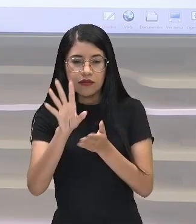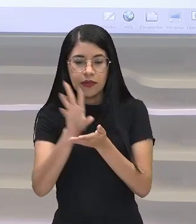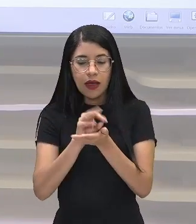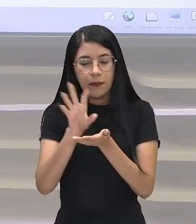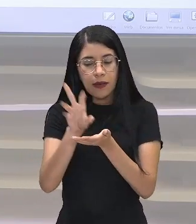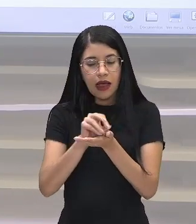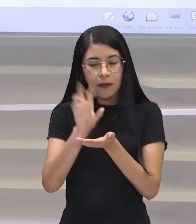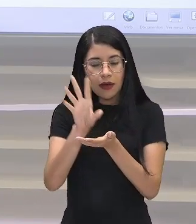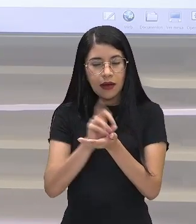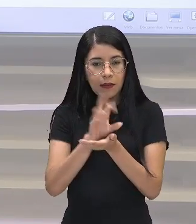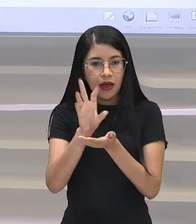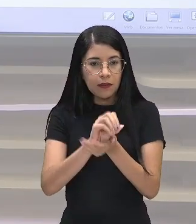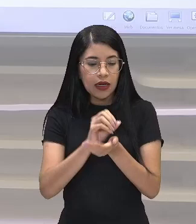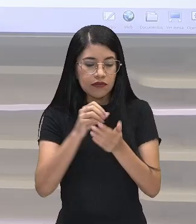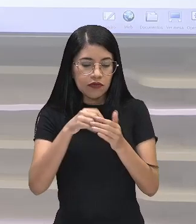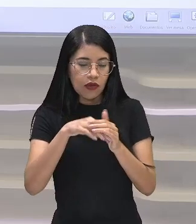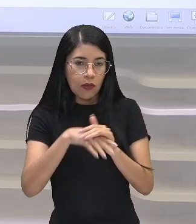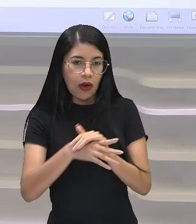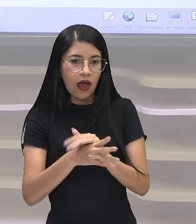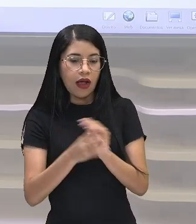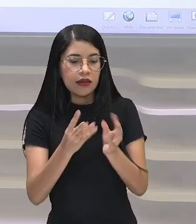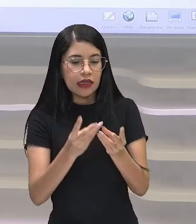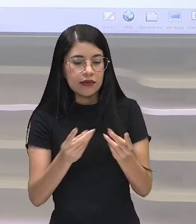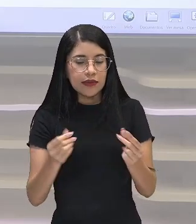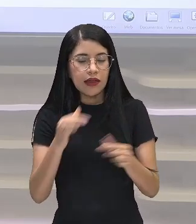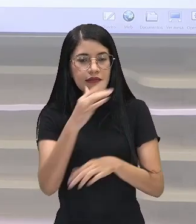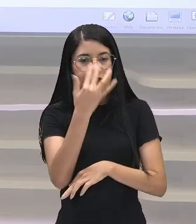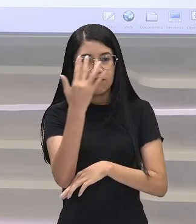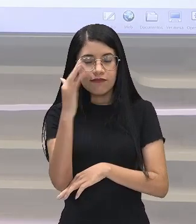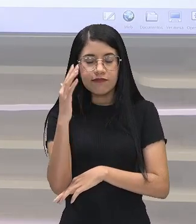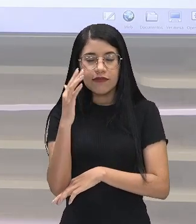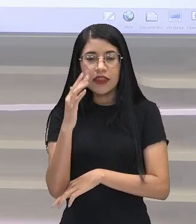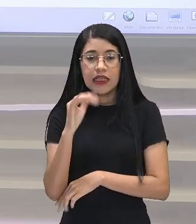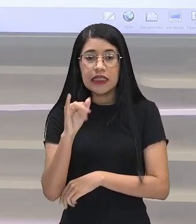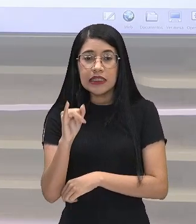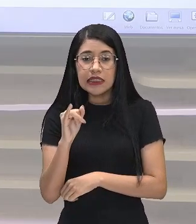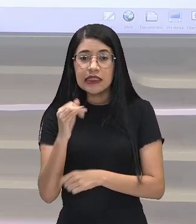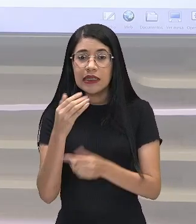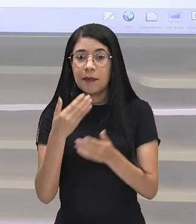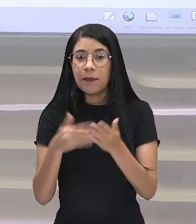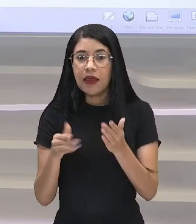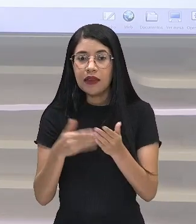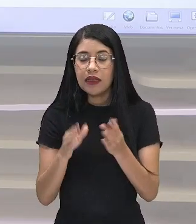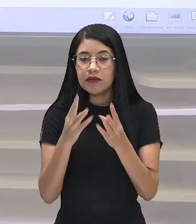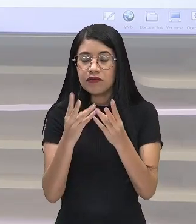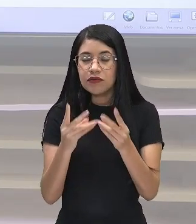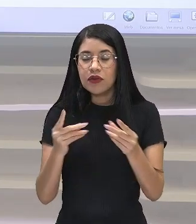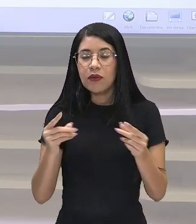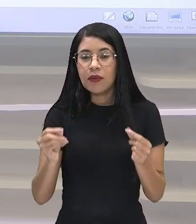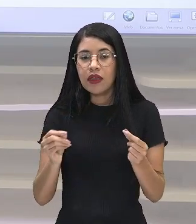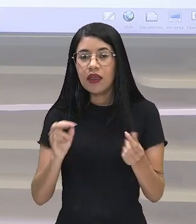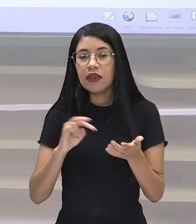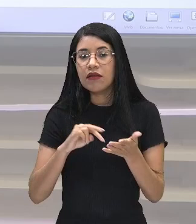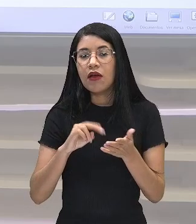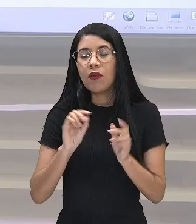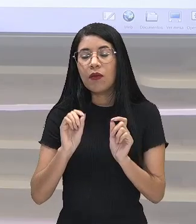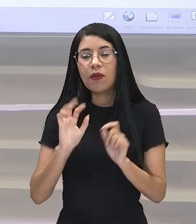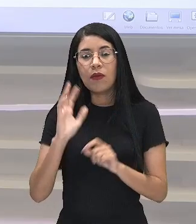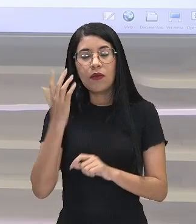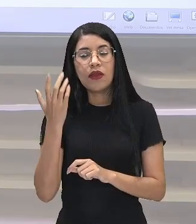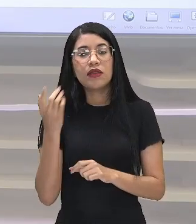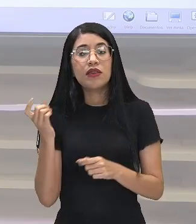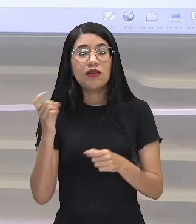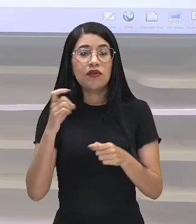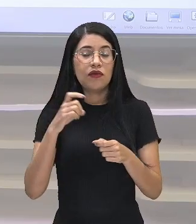absorvido no solo, nas nossas árvores, e se isso for destruído, esse carbono ele volta